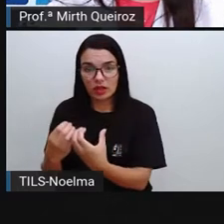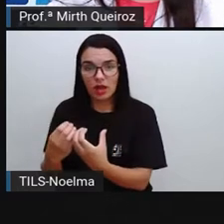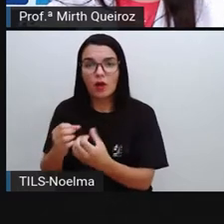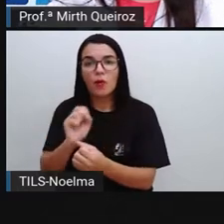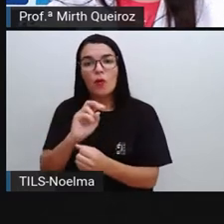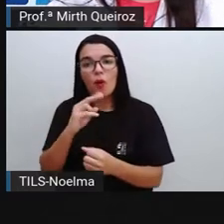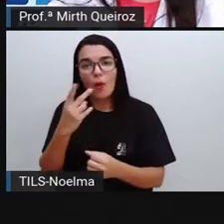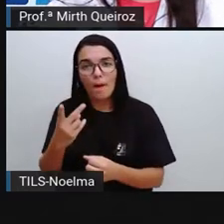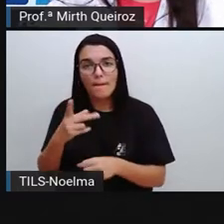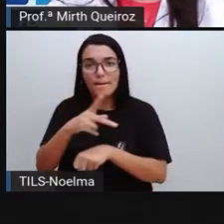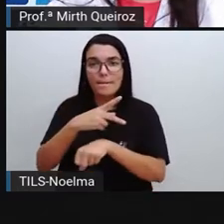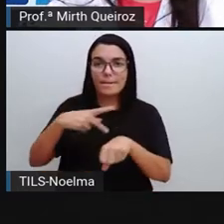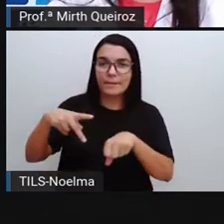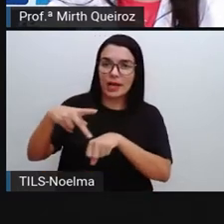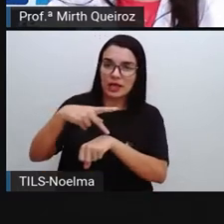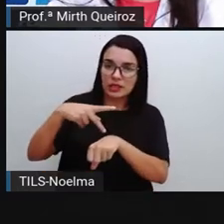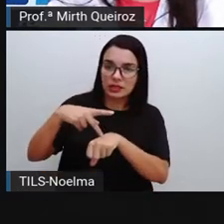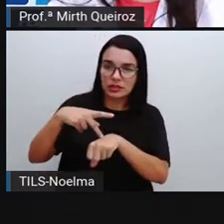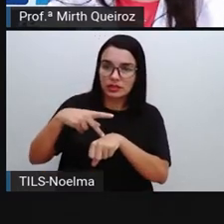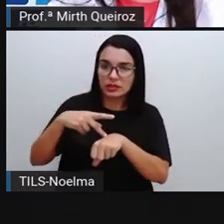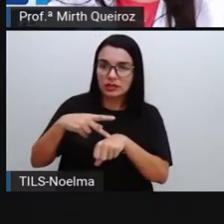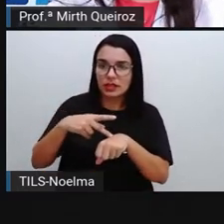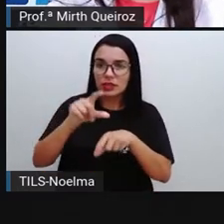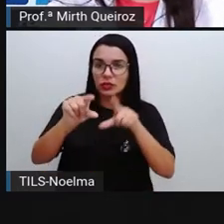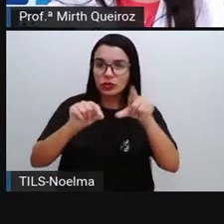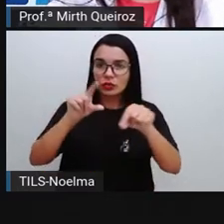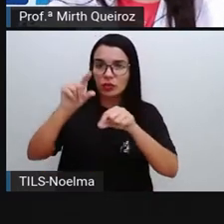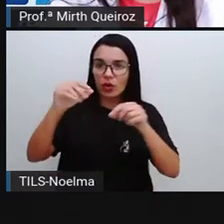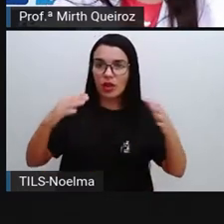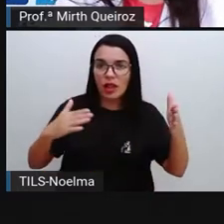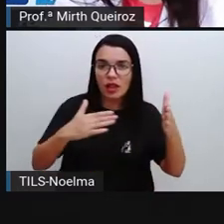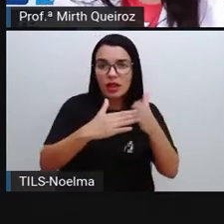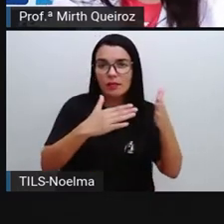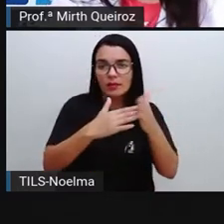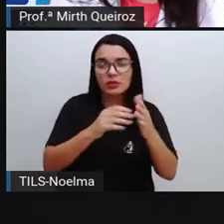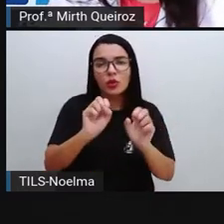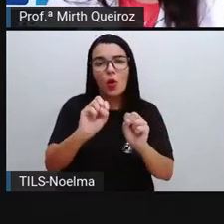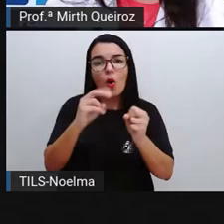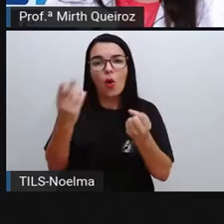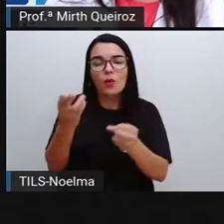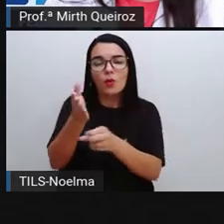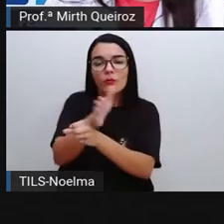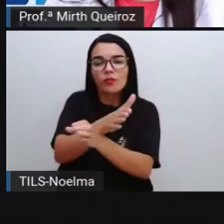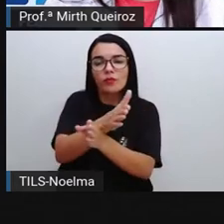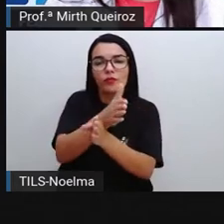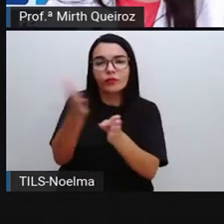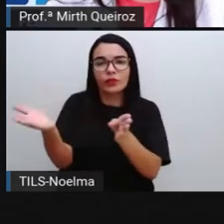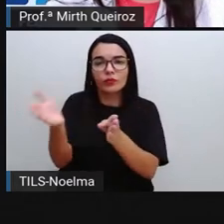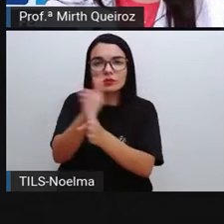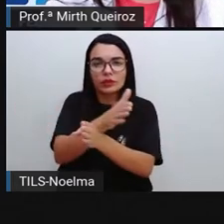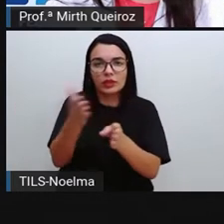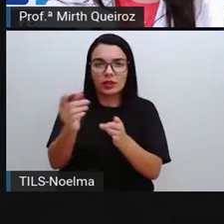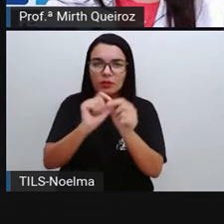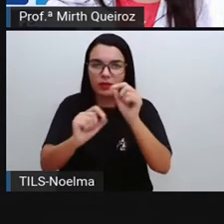que estabelecem limite ou fronteira, certo? É exatamente aquela linha ali que